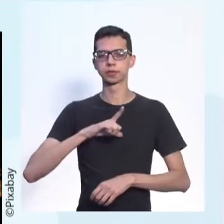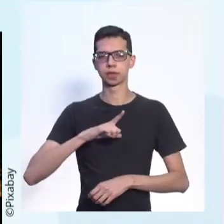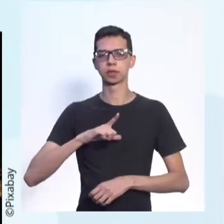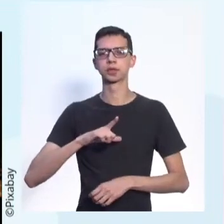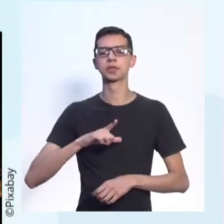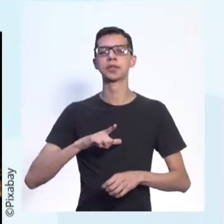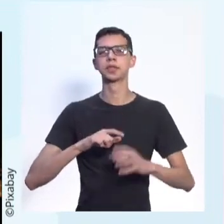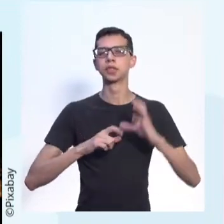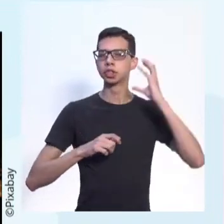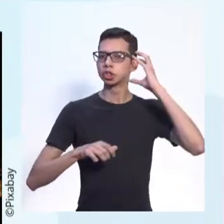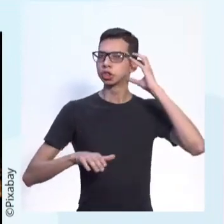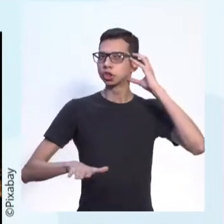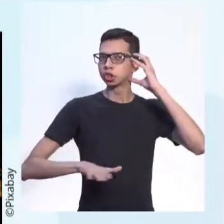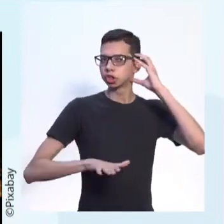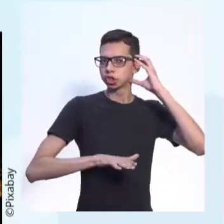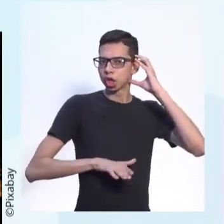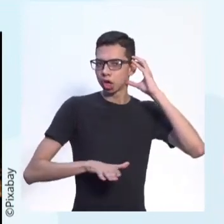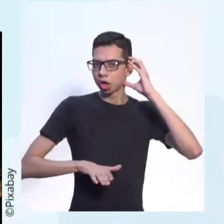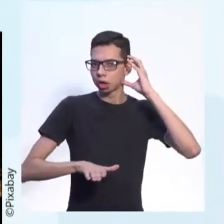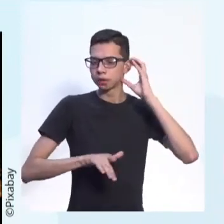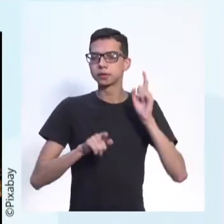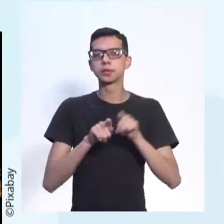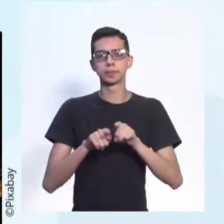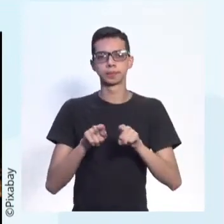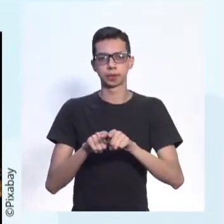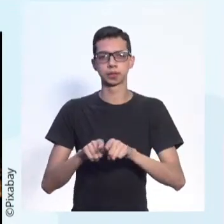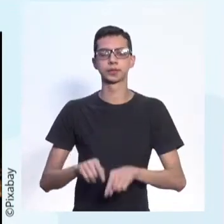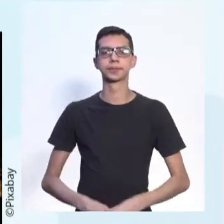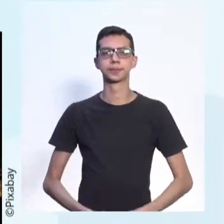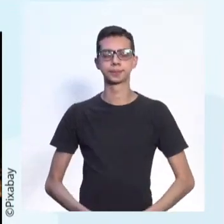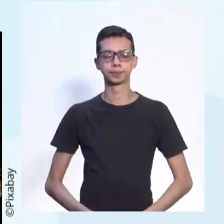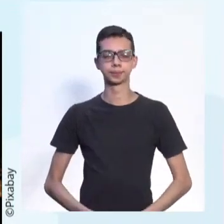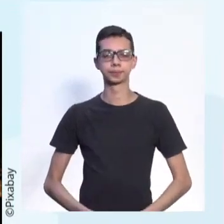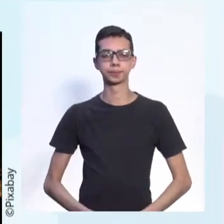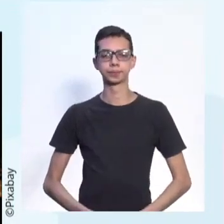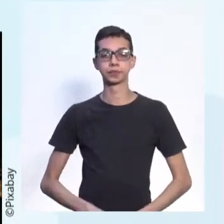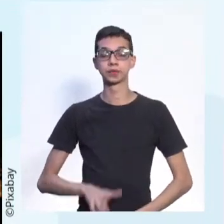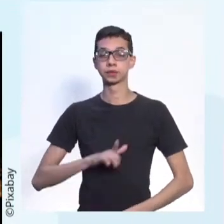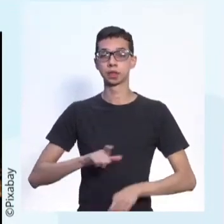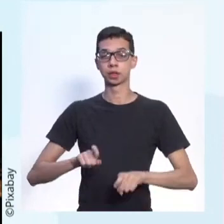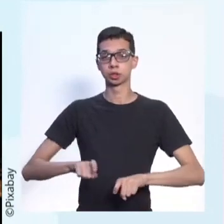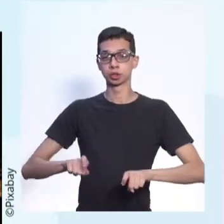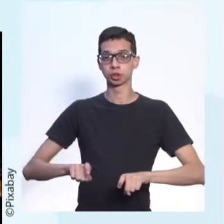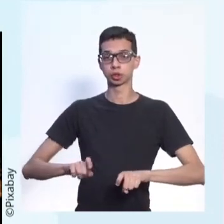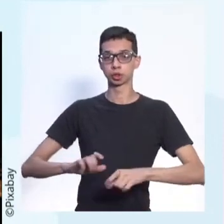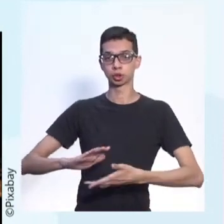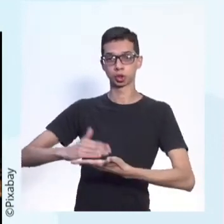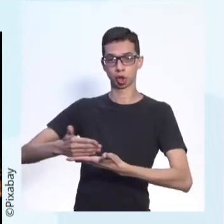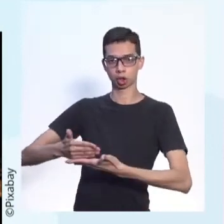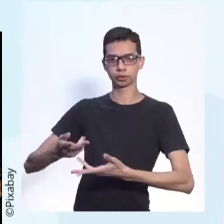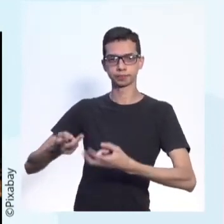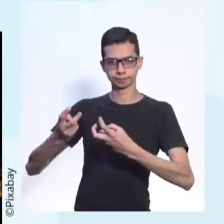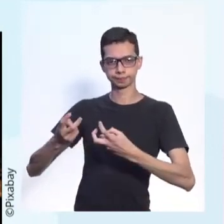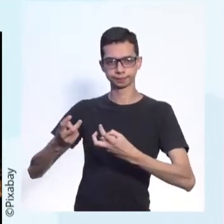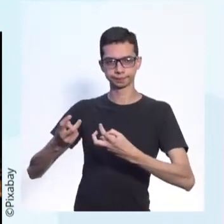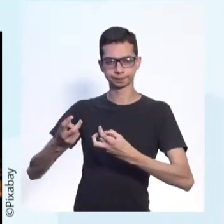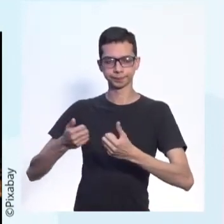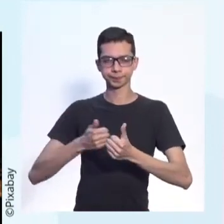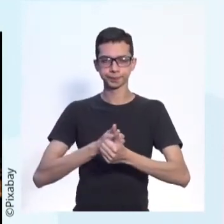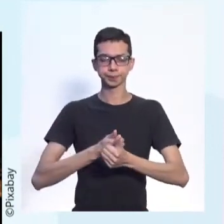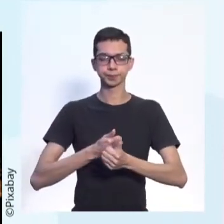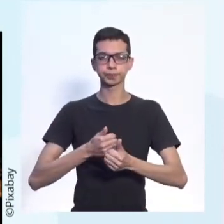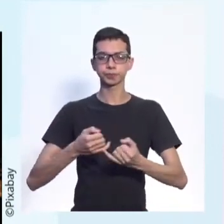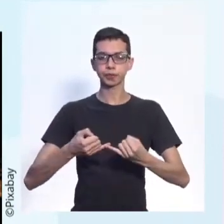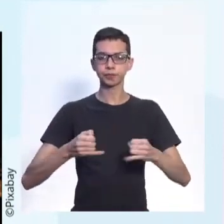Agora o notebook está diretamente ligado à picape ali, tá? Ok? Ali a questão da grua, né, que facilita muito na questão de transmissão,